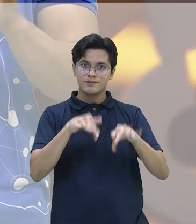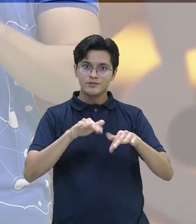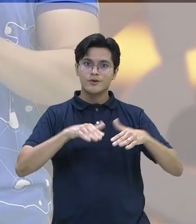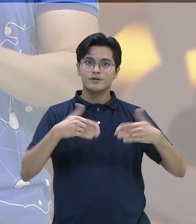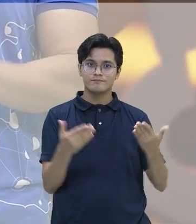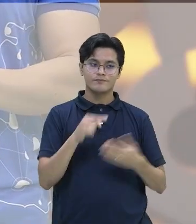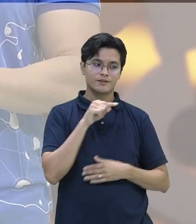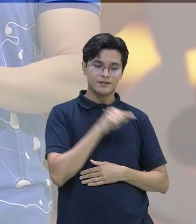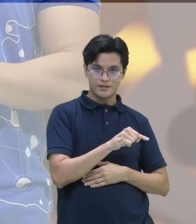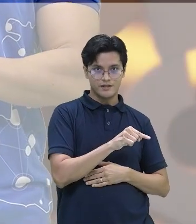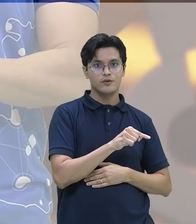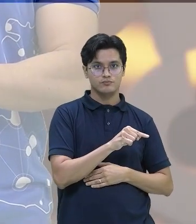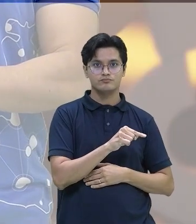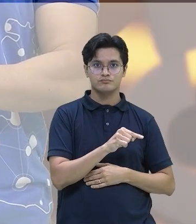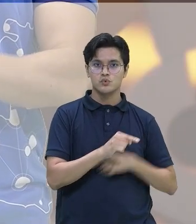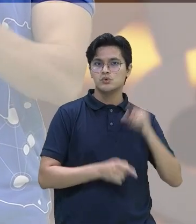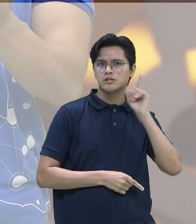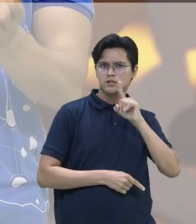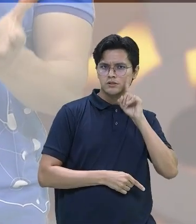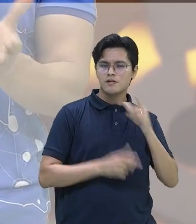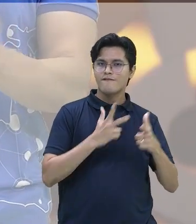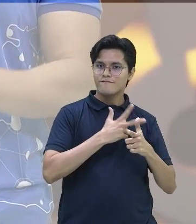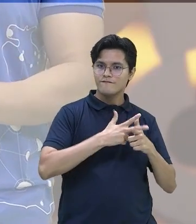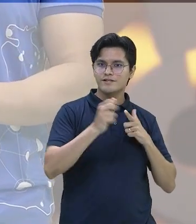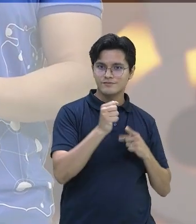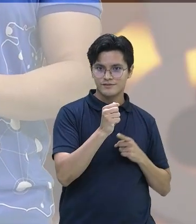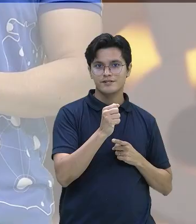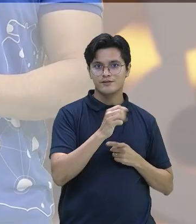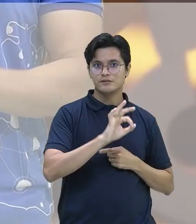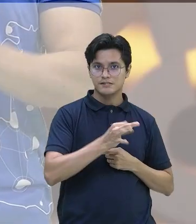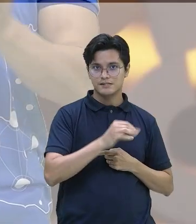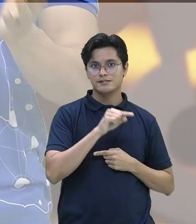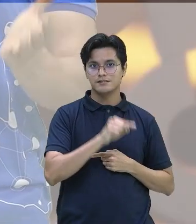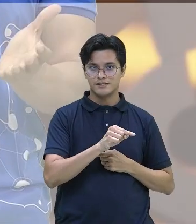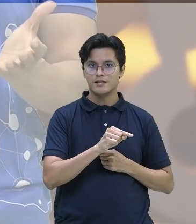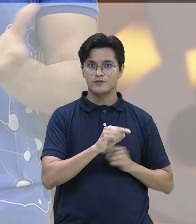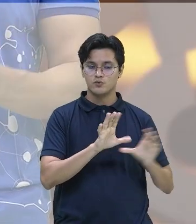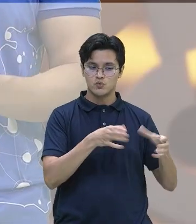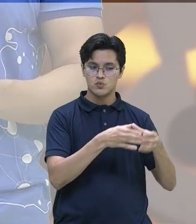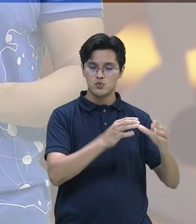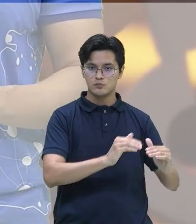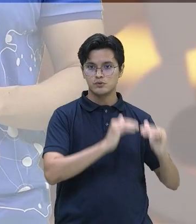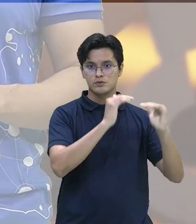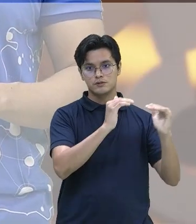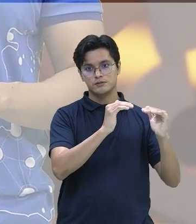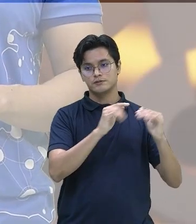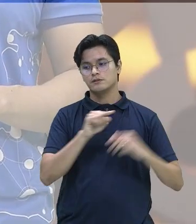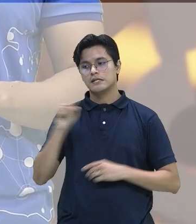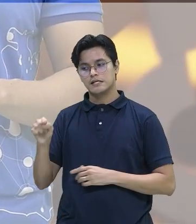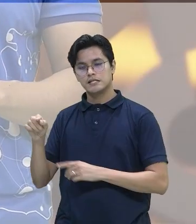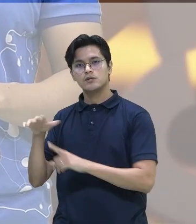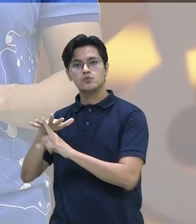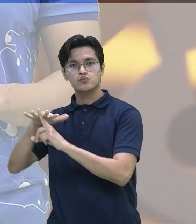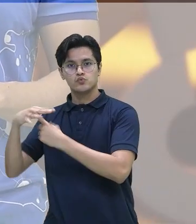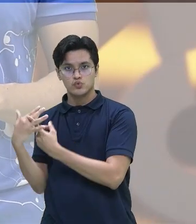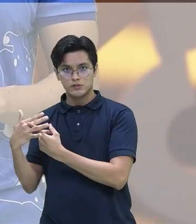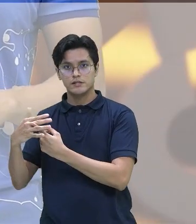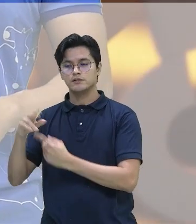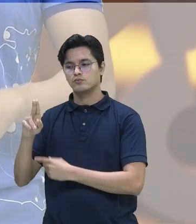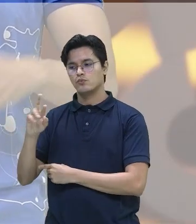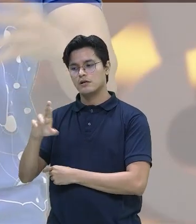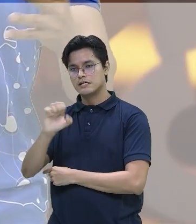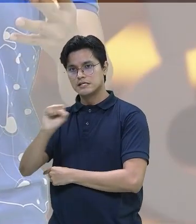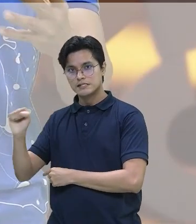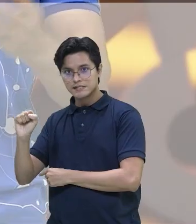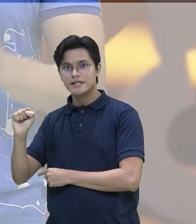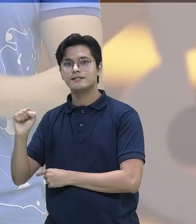dessa disputa entre União Soviética e os Estados Unidos. E o socialismo soviético ele foi derrotado politicamente, né?